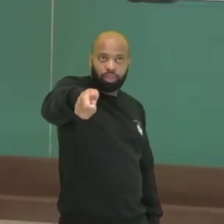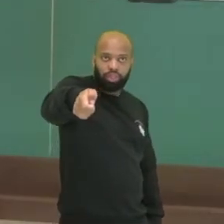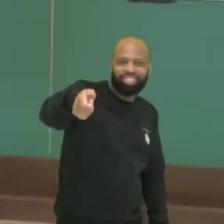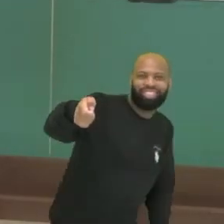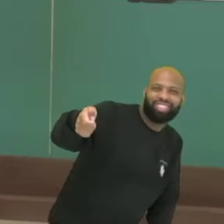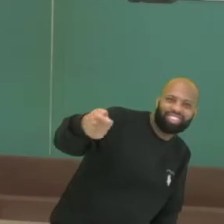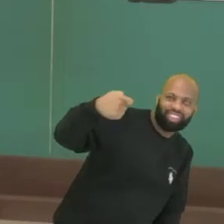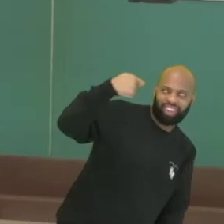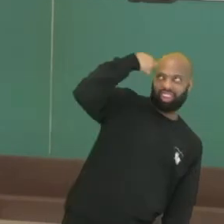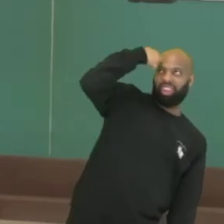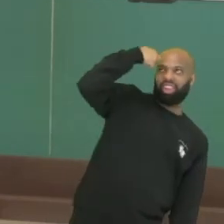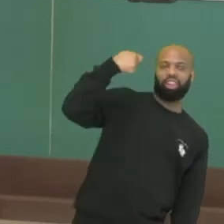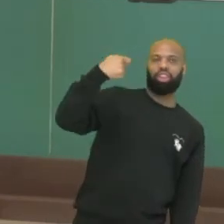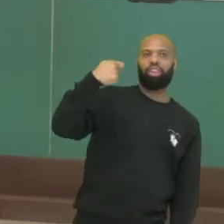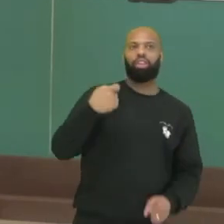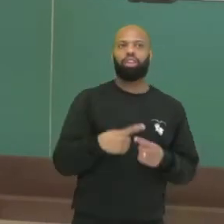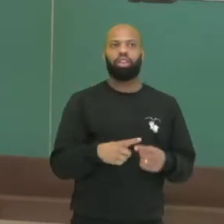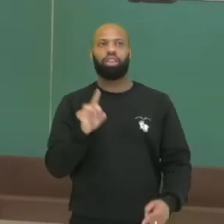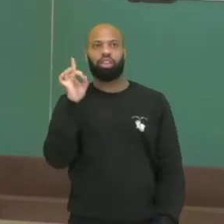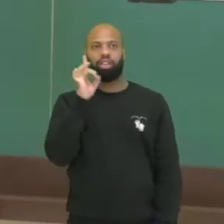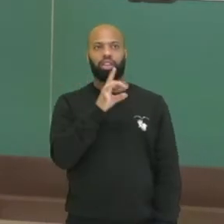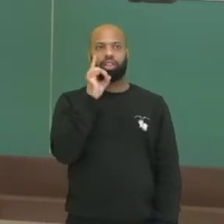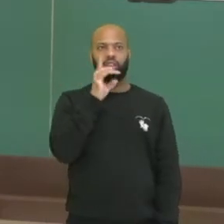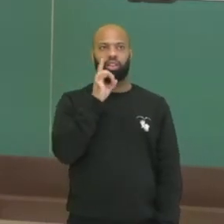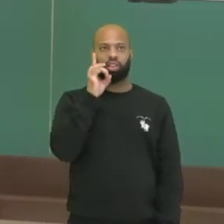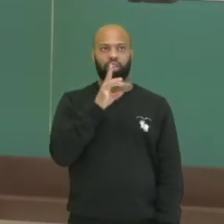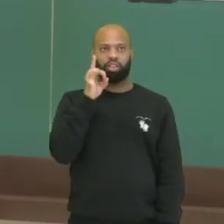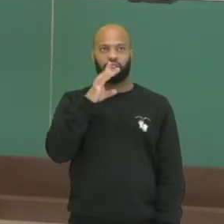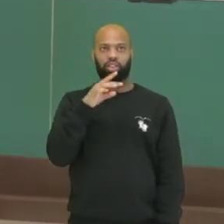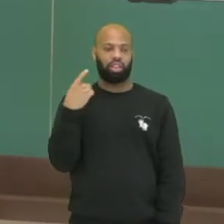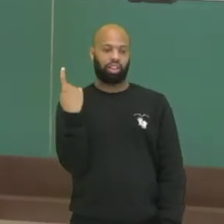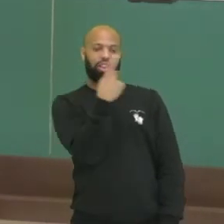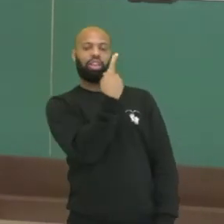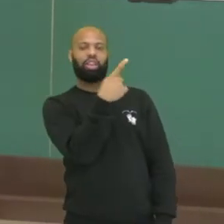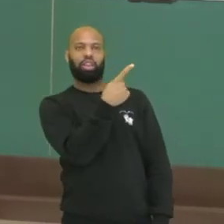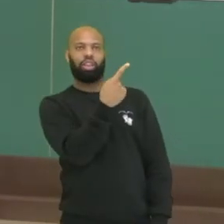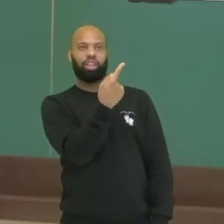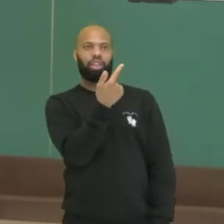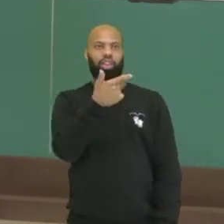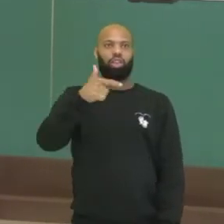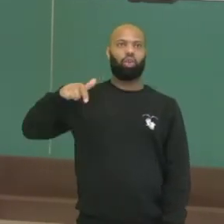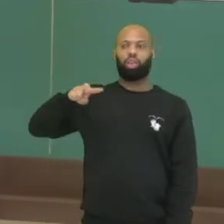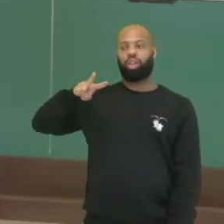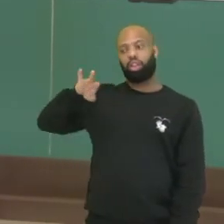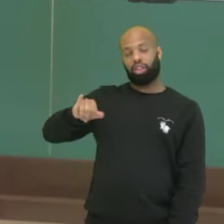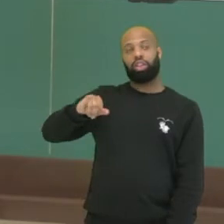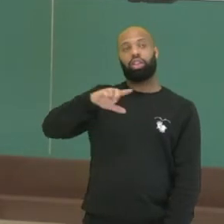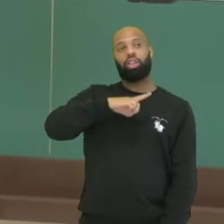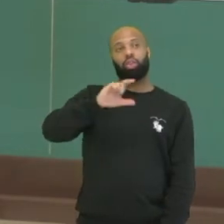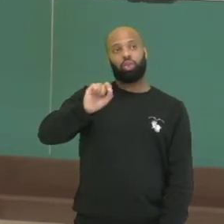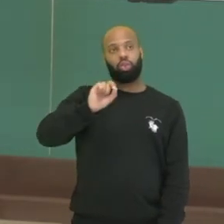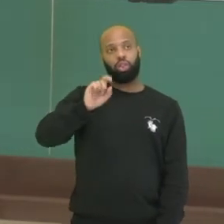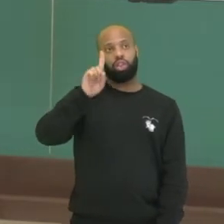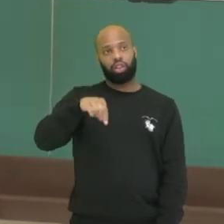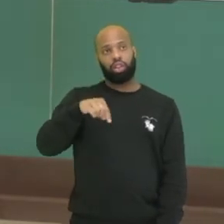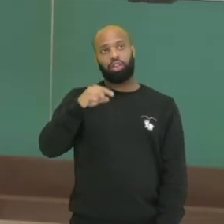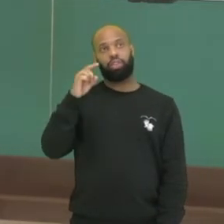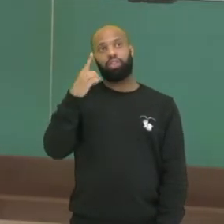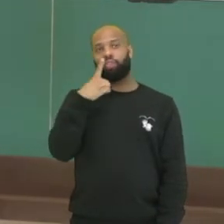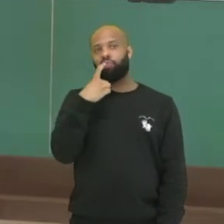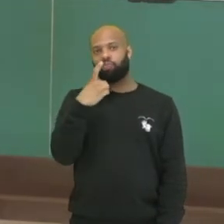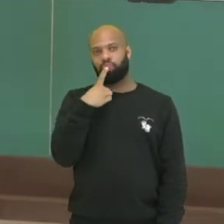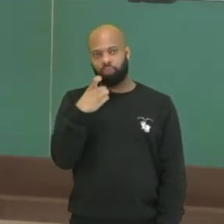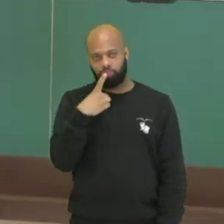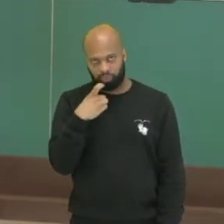lutador aqui, porque ficou verde esta plataforma, e a outra provavelmente, com certeza, né,